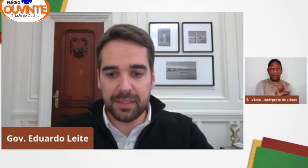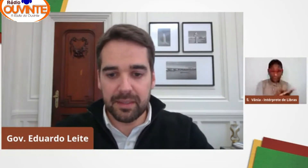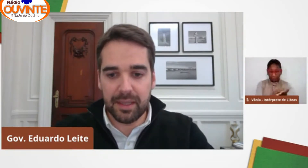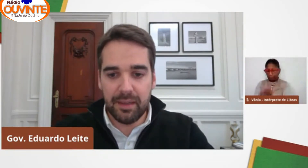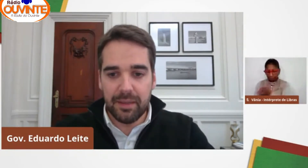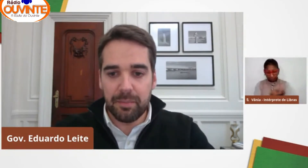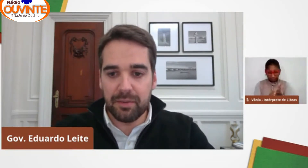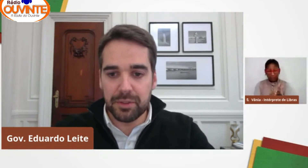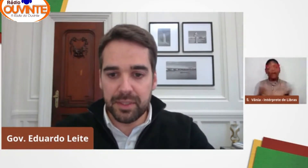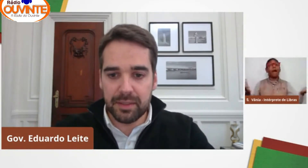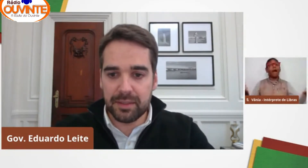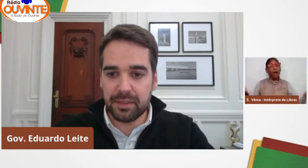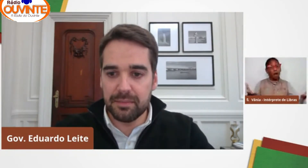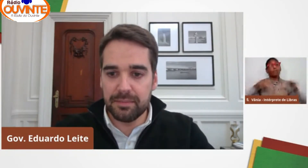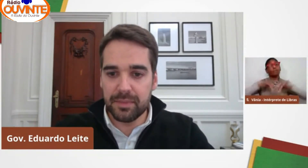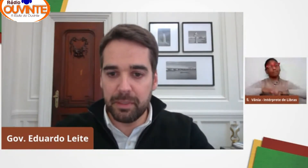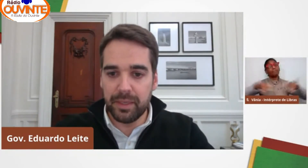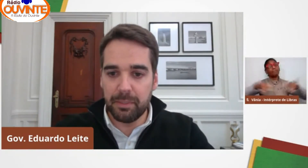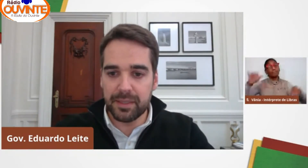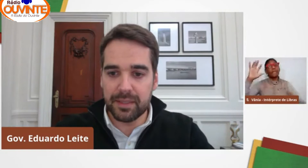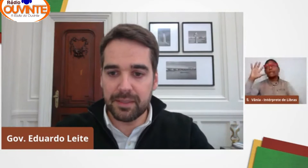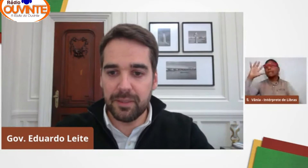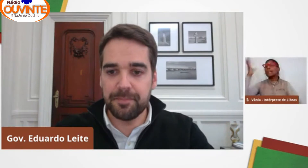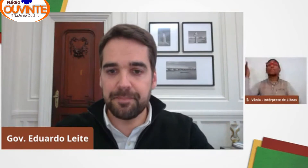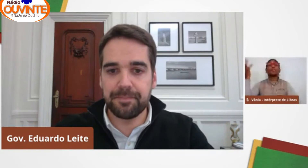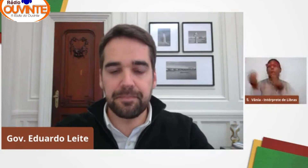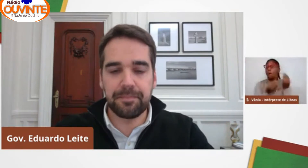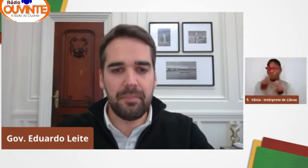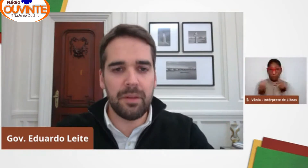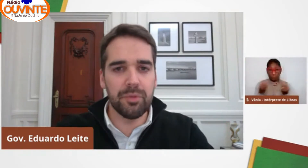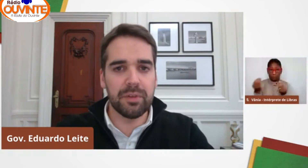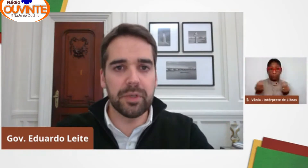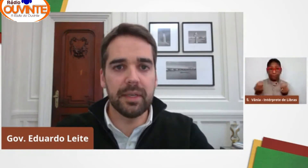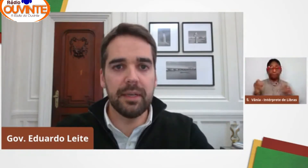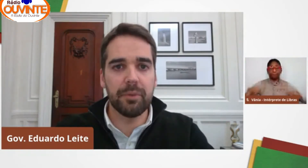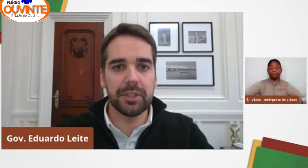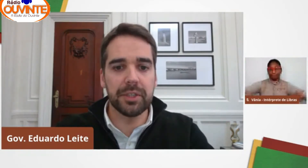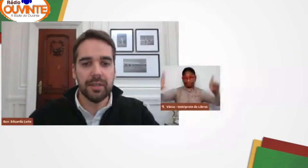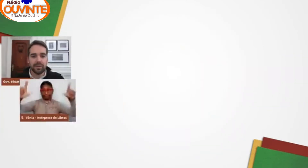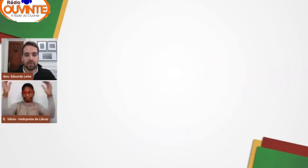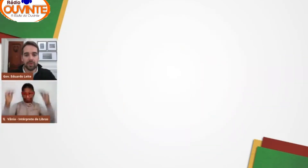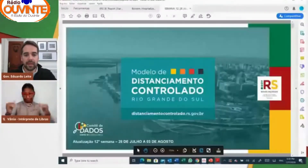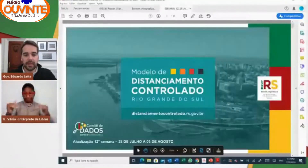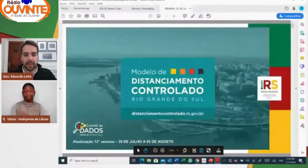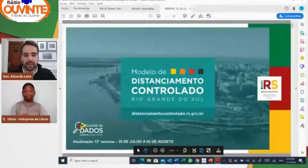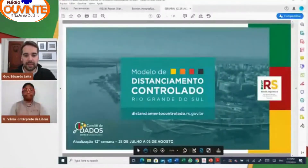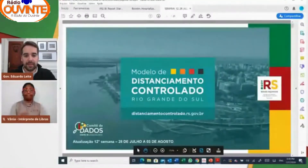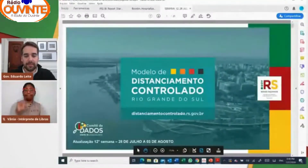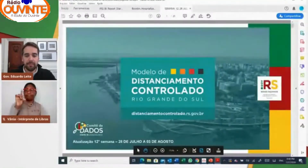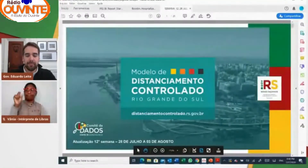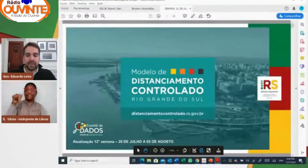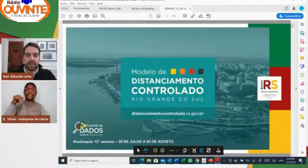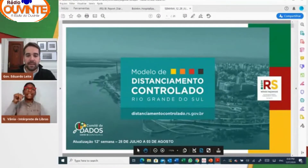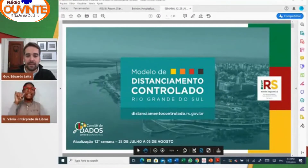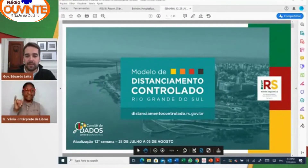aqui apresentar para vocês. Vamos abrir a apresentação. Por favor, Dani, pode colocar aí na